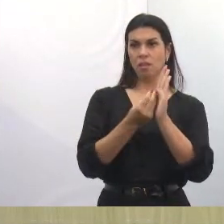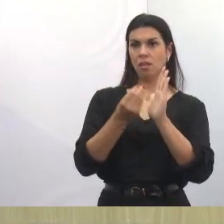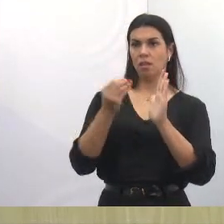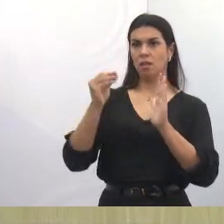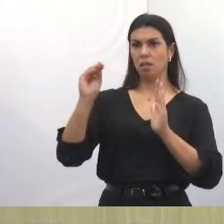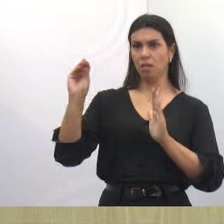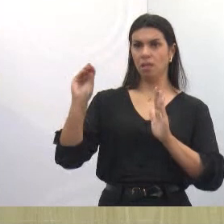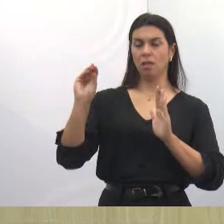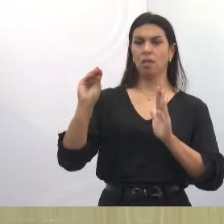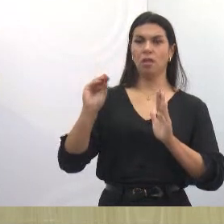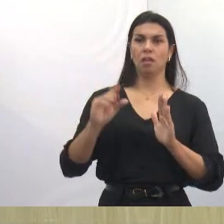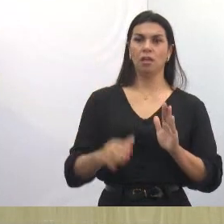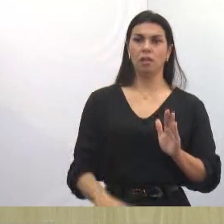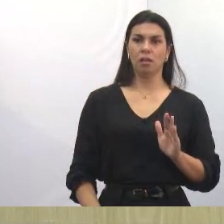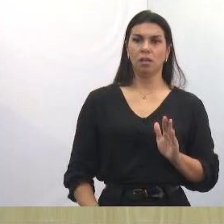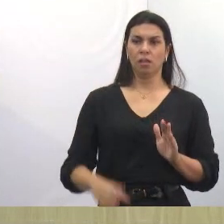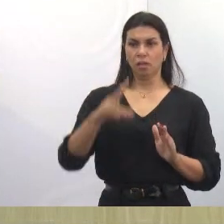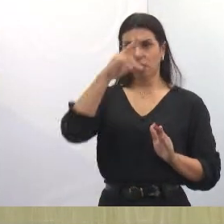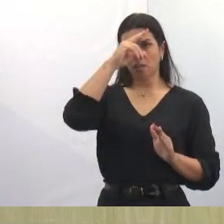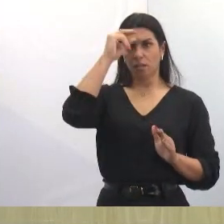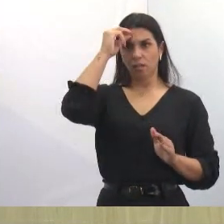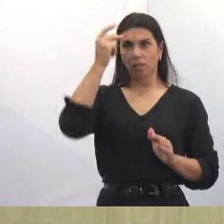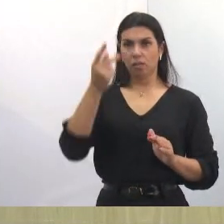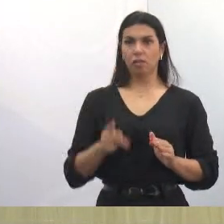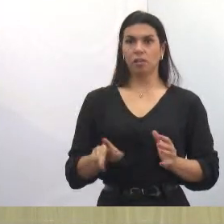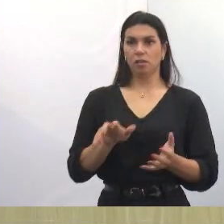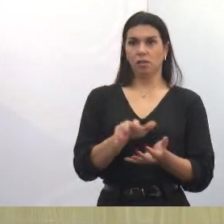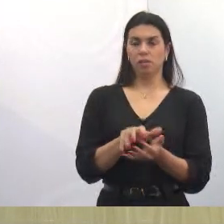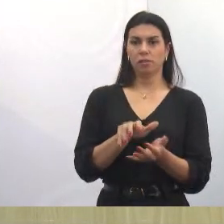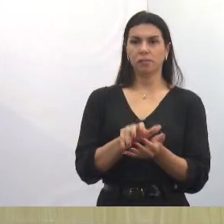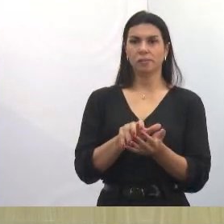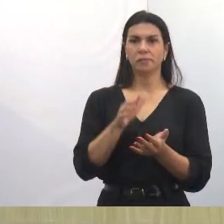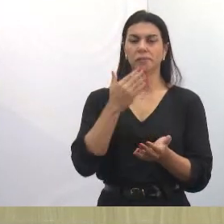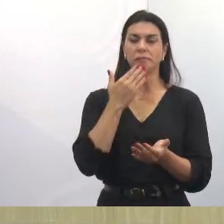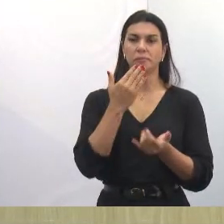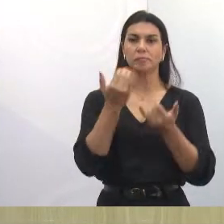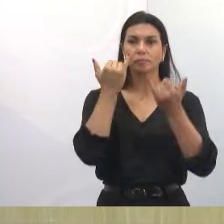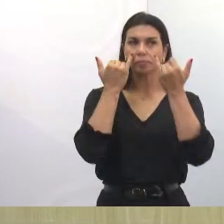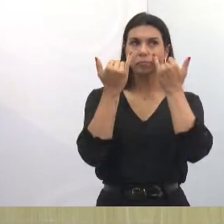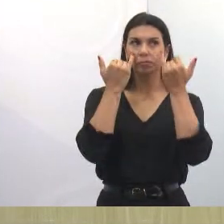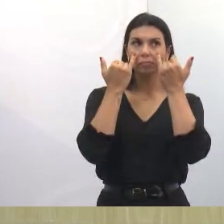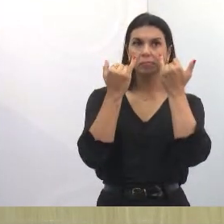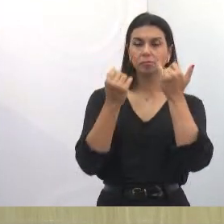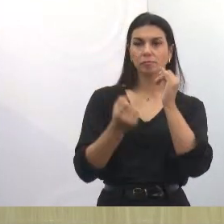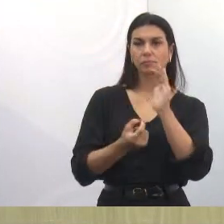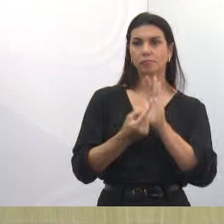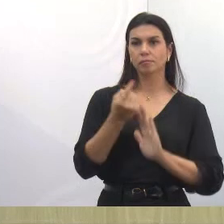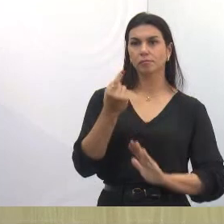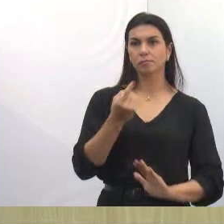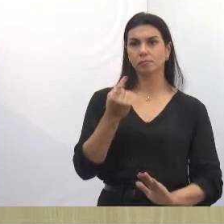regimentais, seja encaminhado ao senhor prefeito municipal de Jacareí o seguinte pedido de informações.